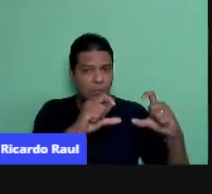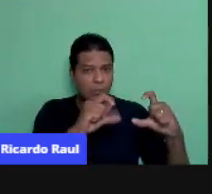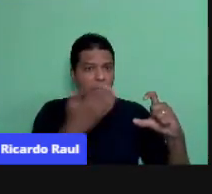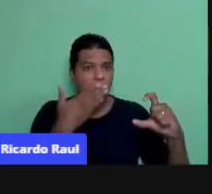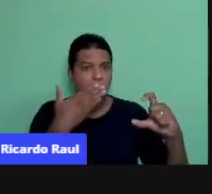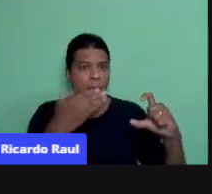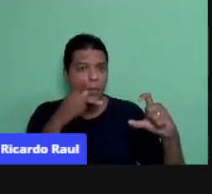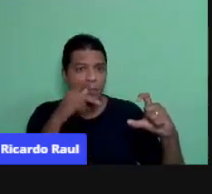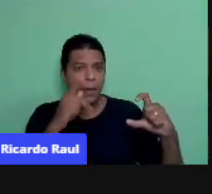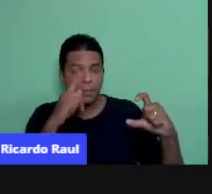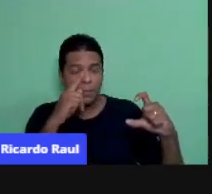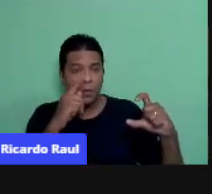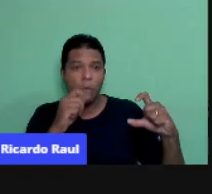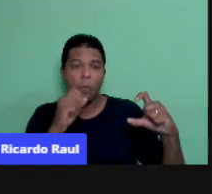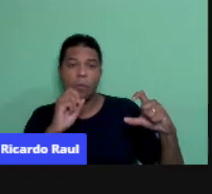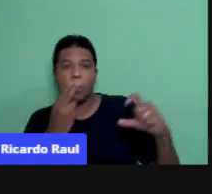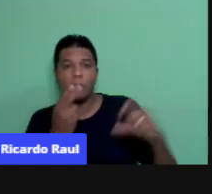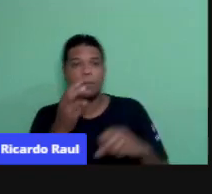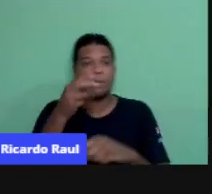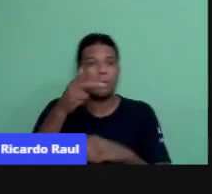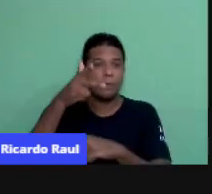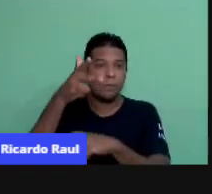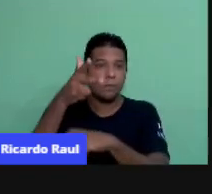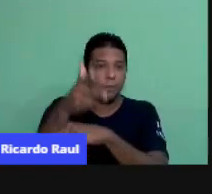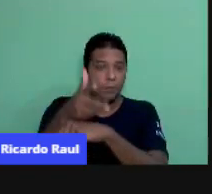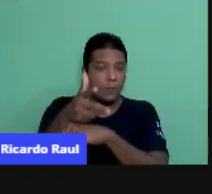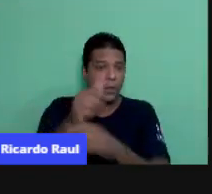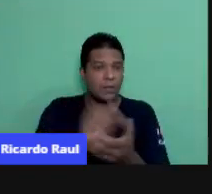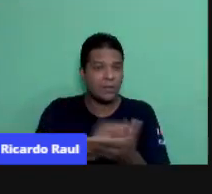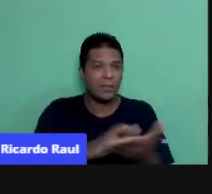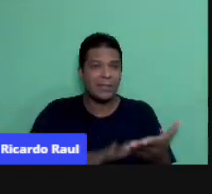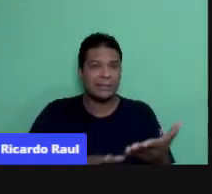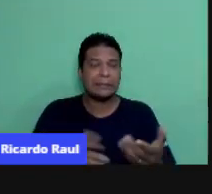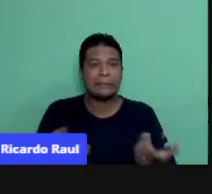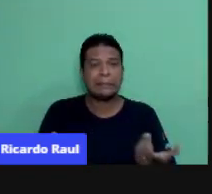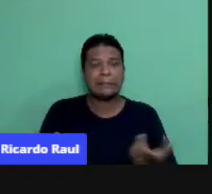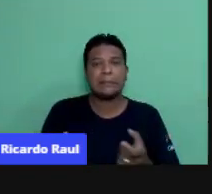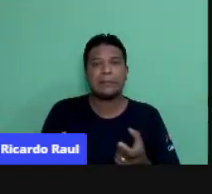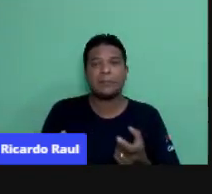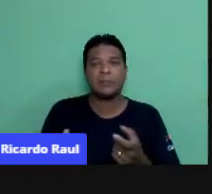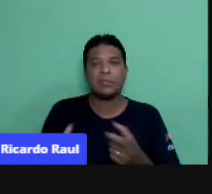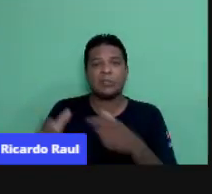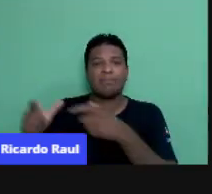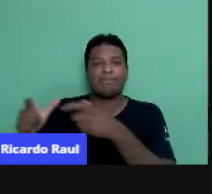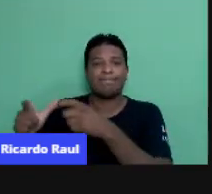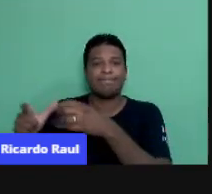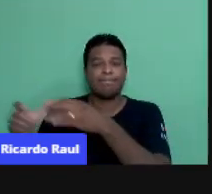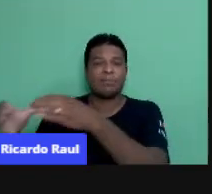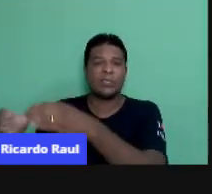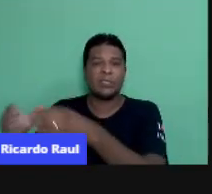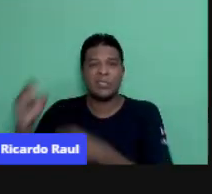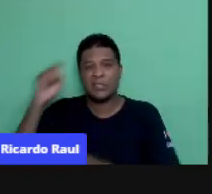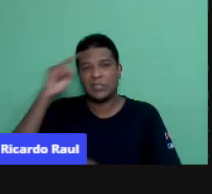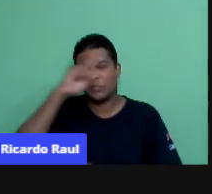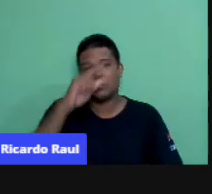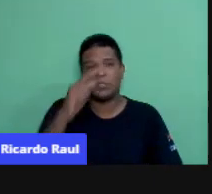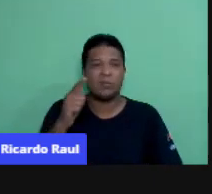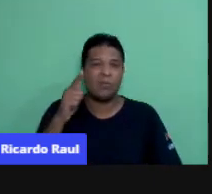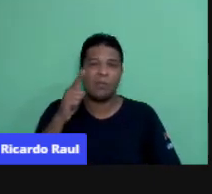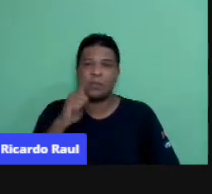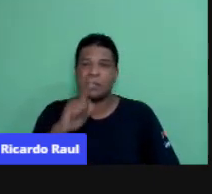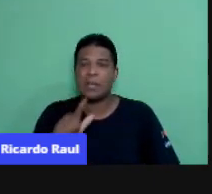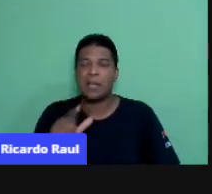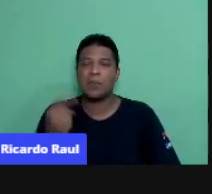ou filmar essa atividade. Mas lá na região que eu estou, nossa, mas eles não têm condições, só tem